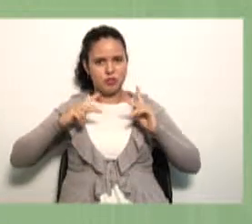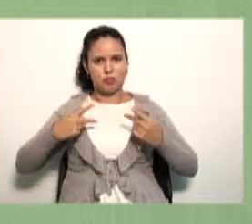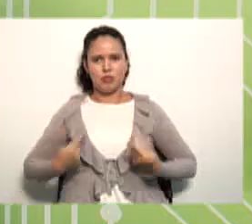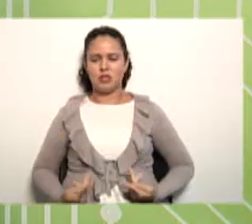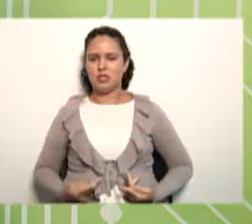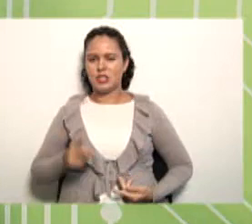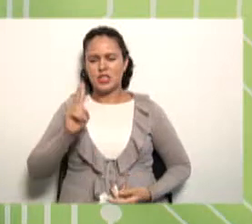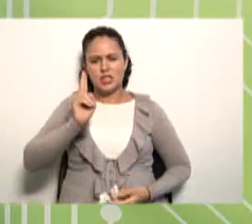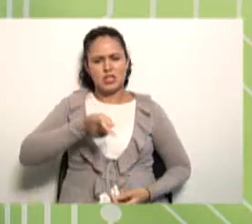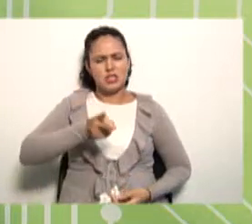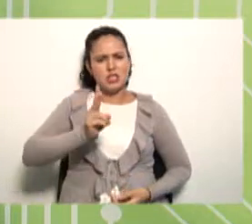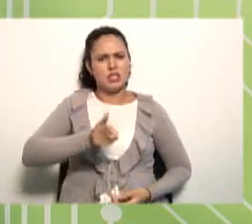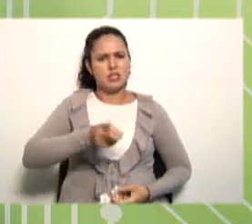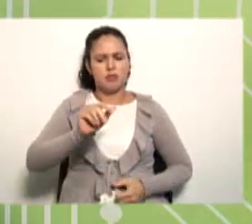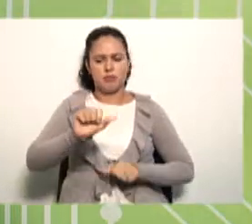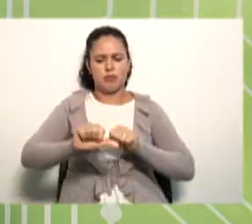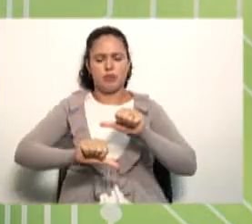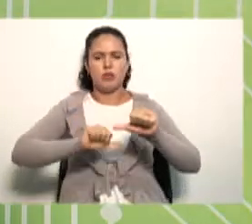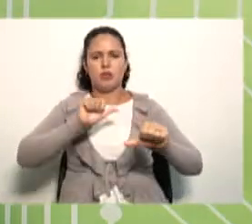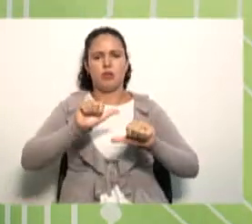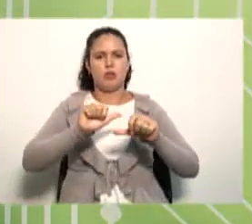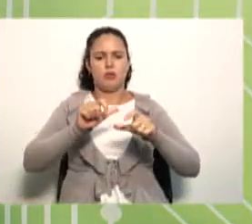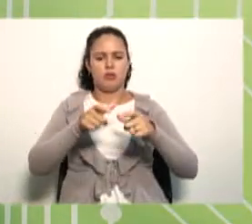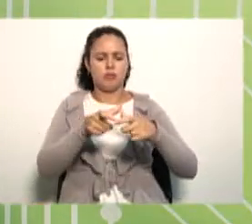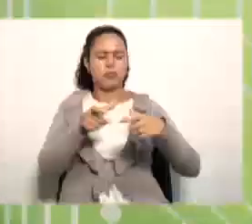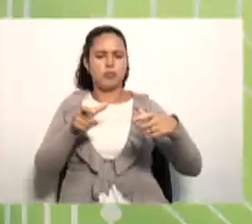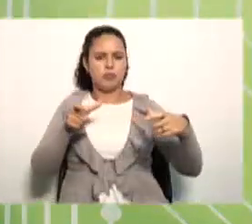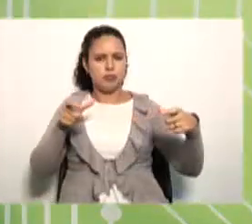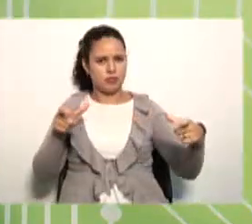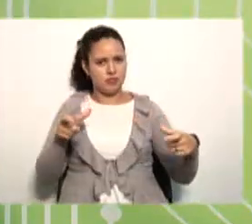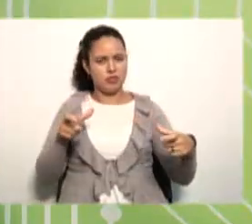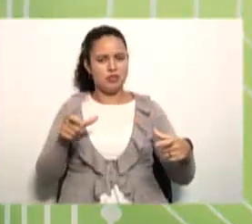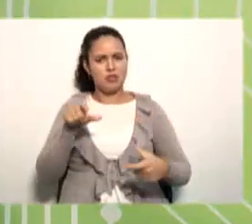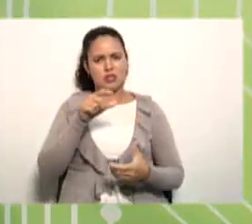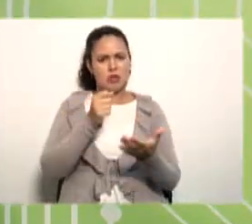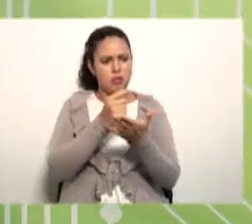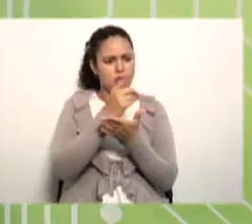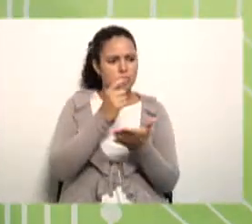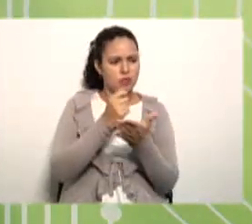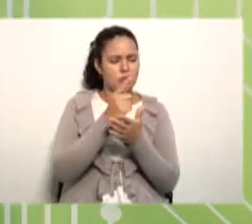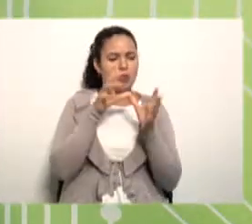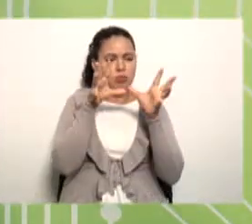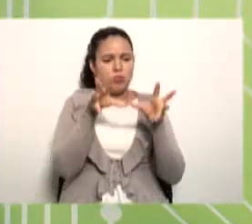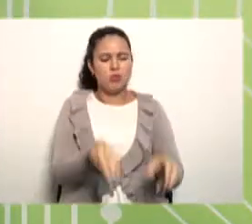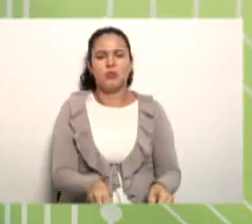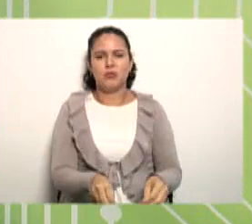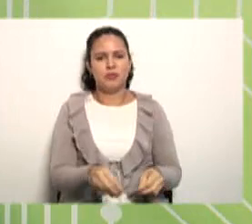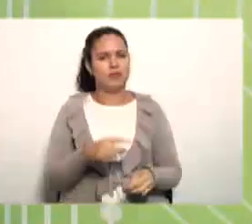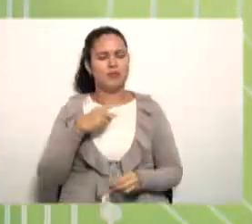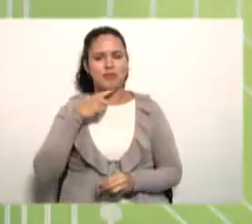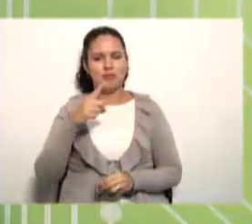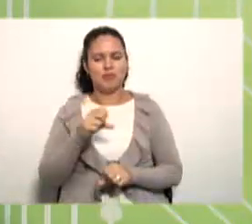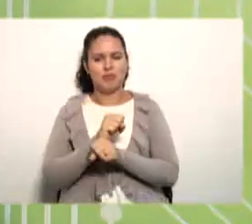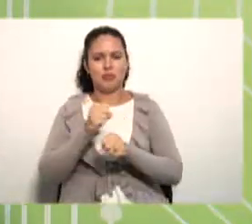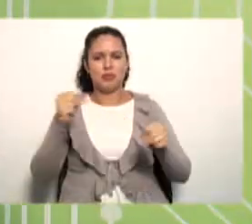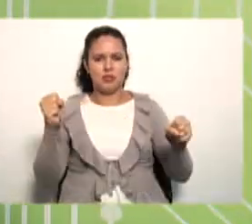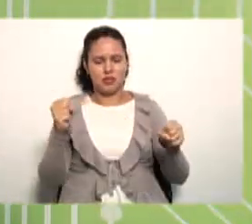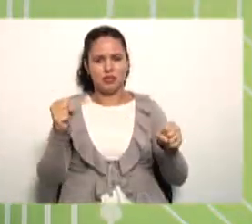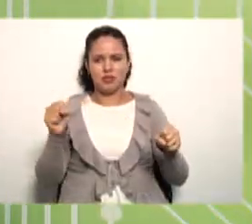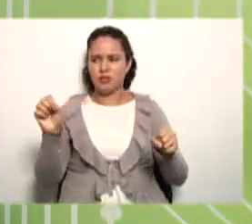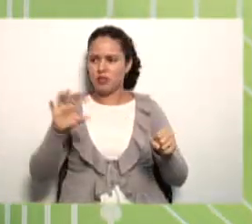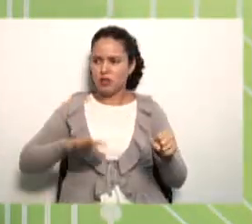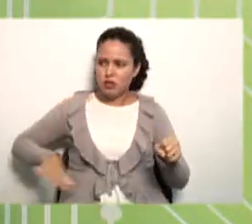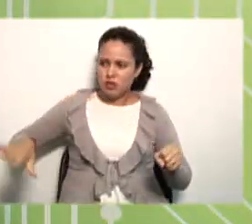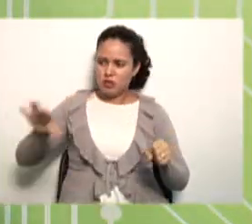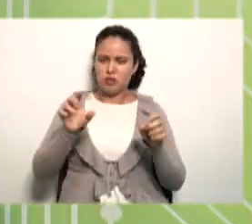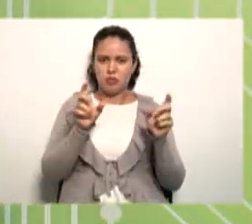expansão. Mesmo que um dia você compre tudo que está na sua lista de desejo mental hoje em dia, ainda assim o mercado vai continuar